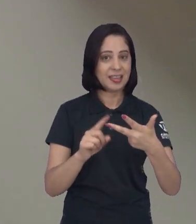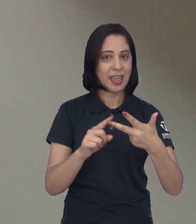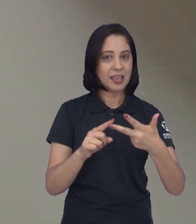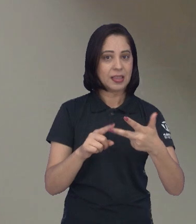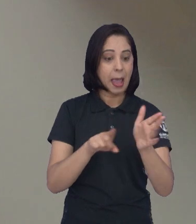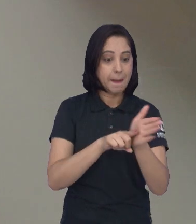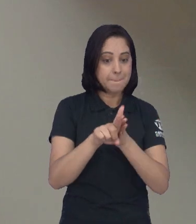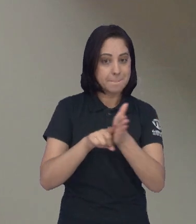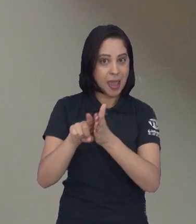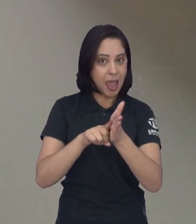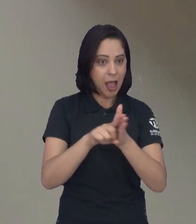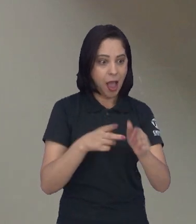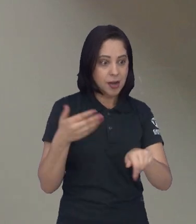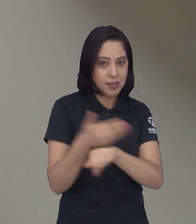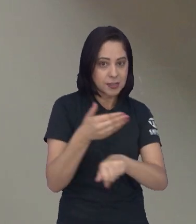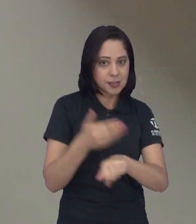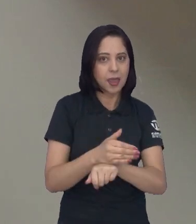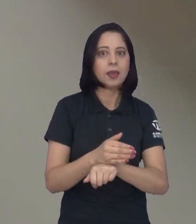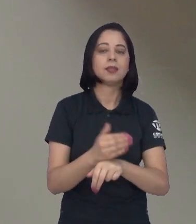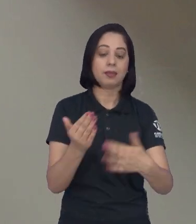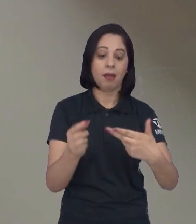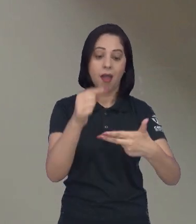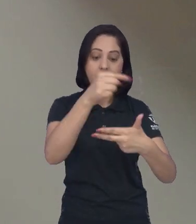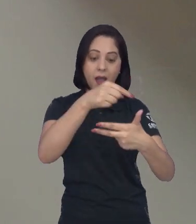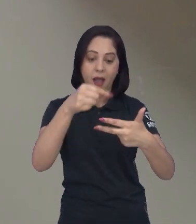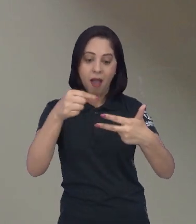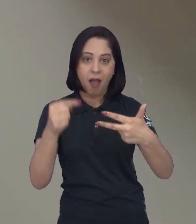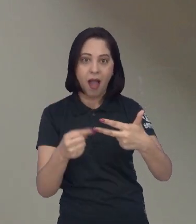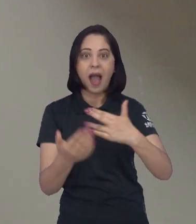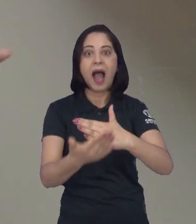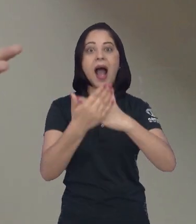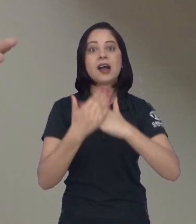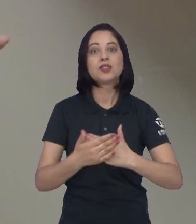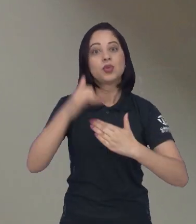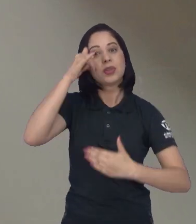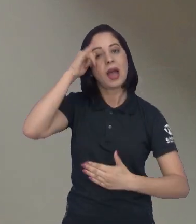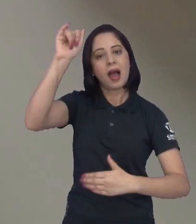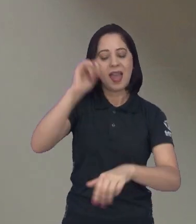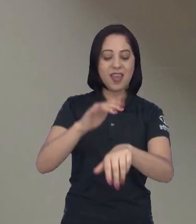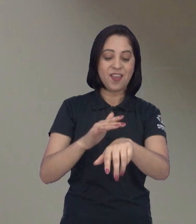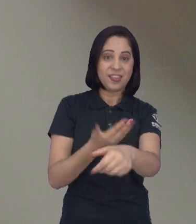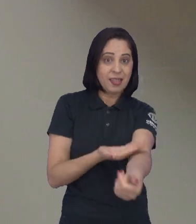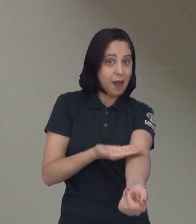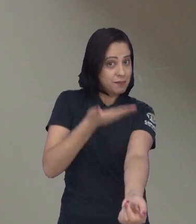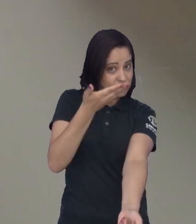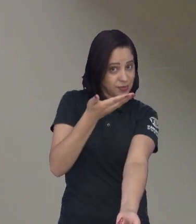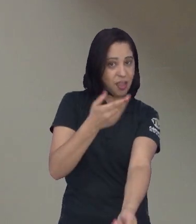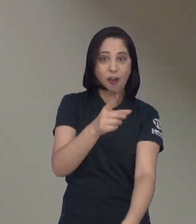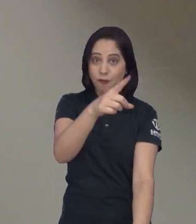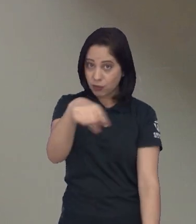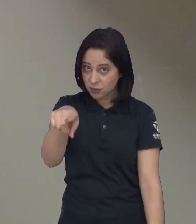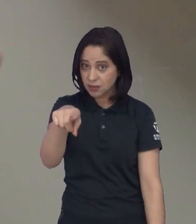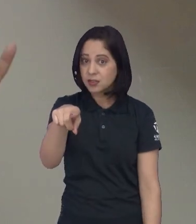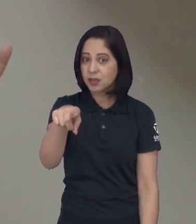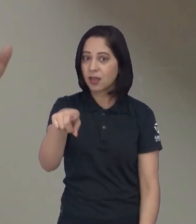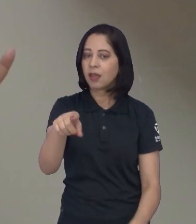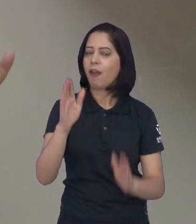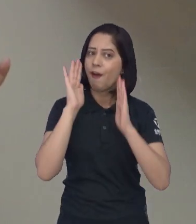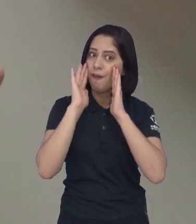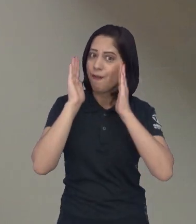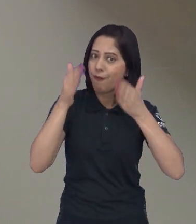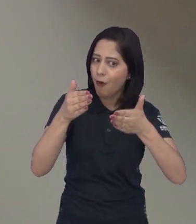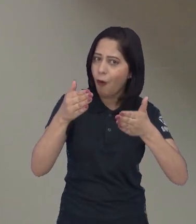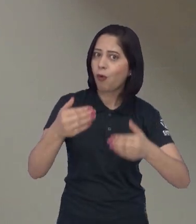exames frequentes podem Minimizar os riscos da Hipertensão Então você aí de casa foco na